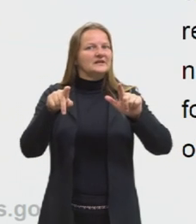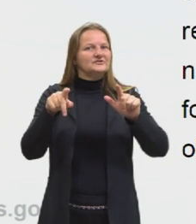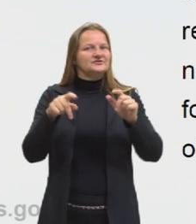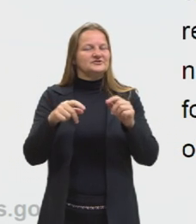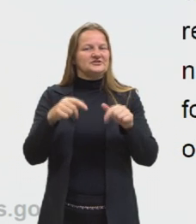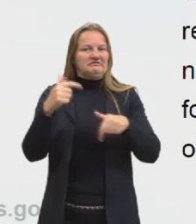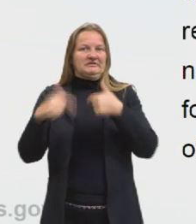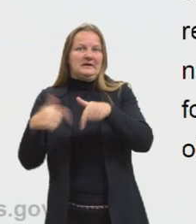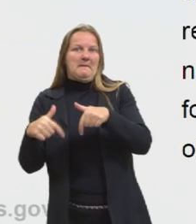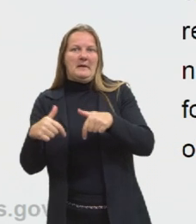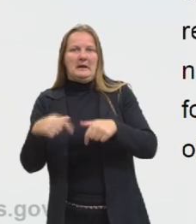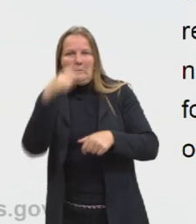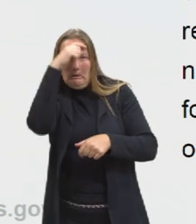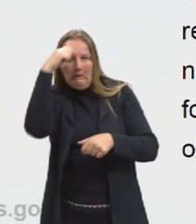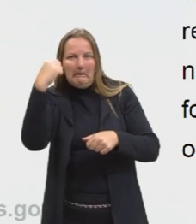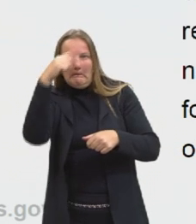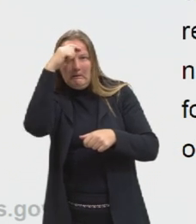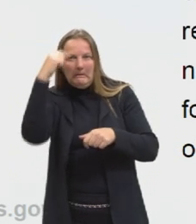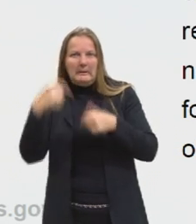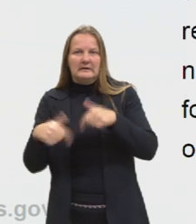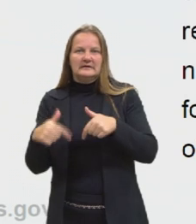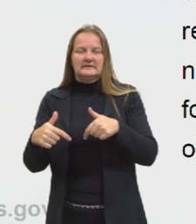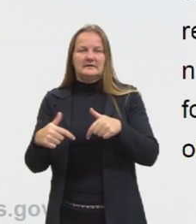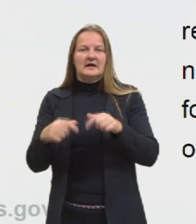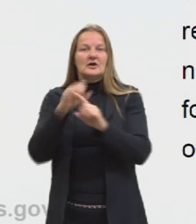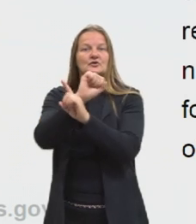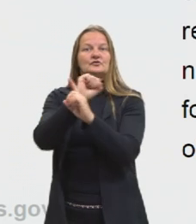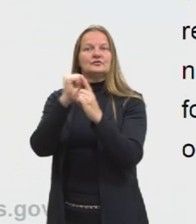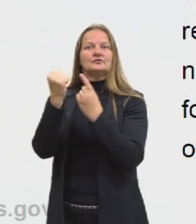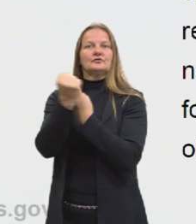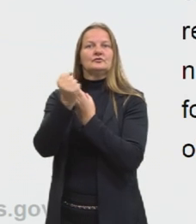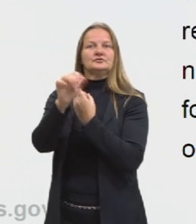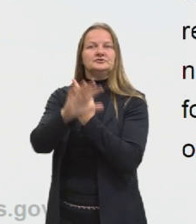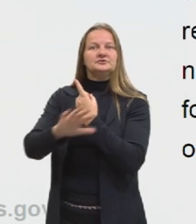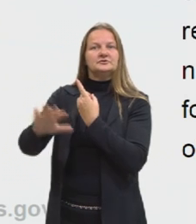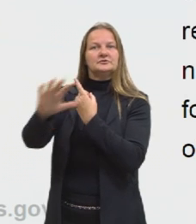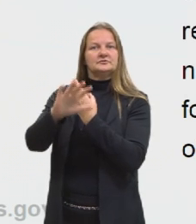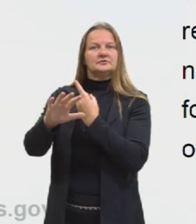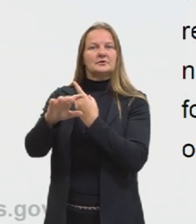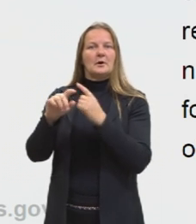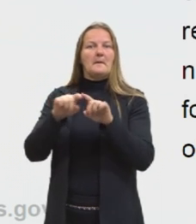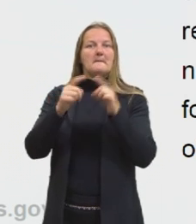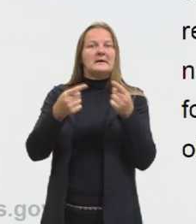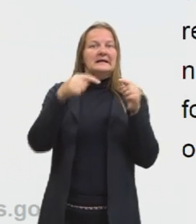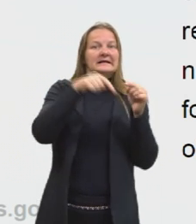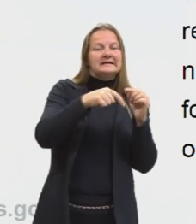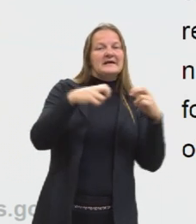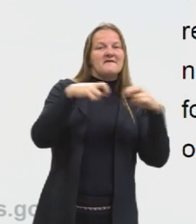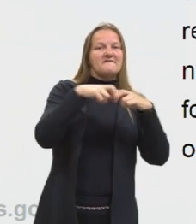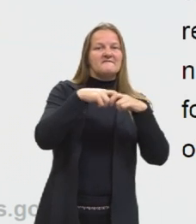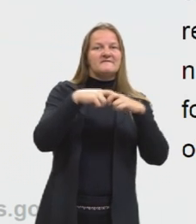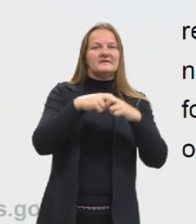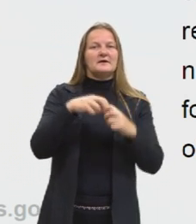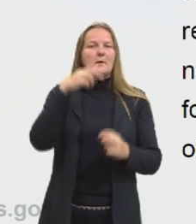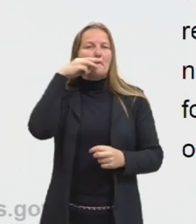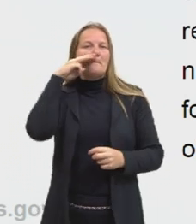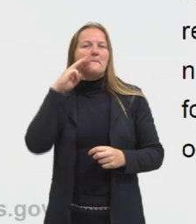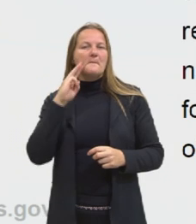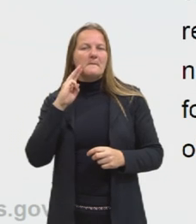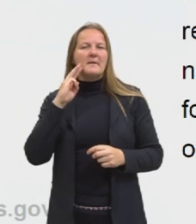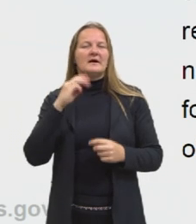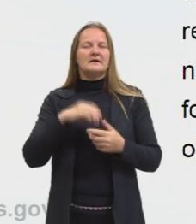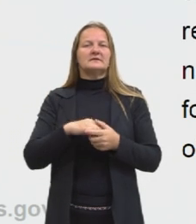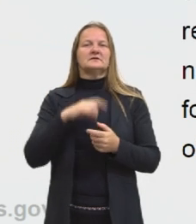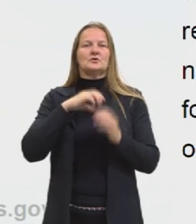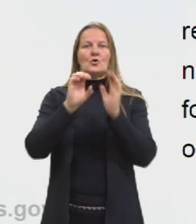trabalho a gente acaba discutindo o trabalho nem sociologia também quando a gente estuda o Karl Marx né